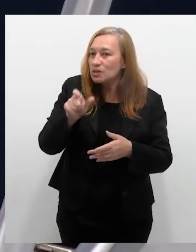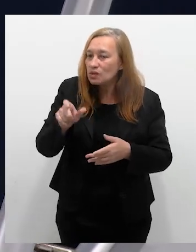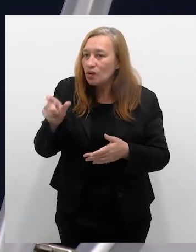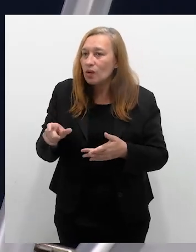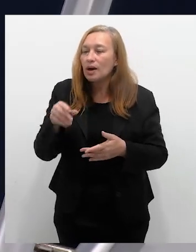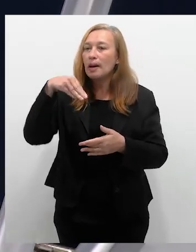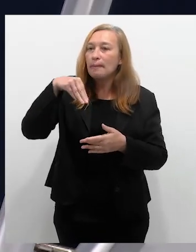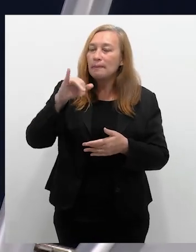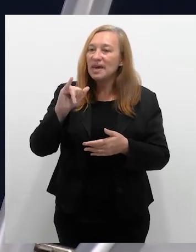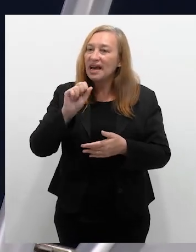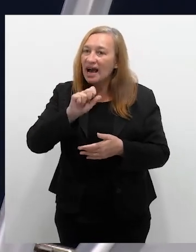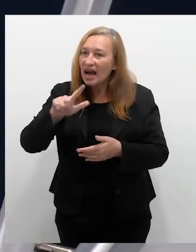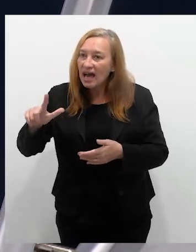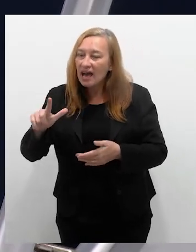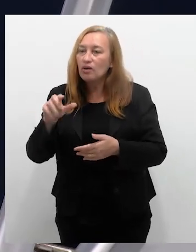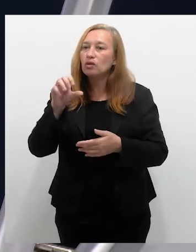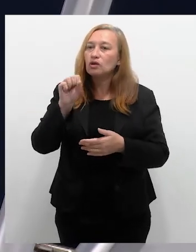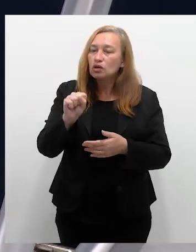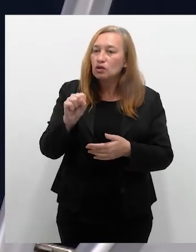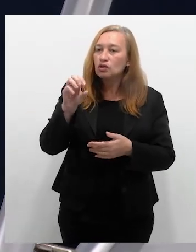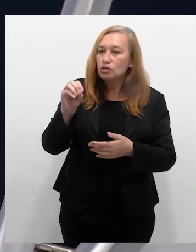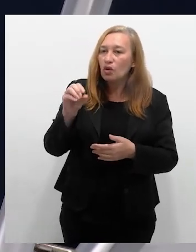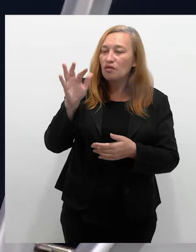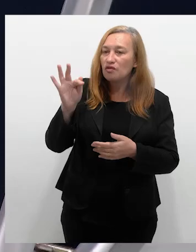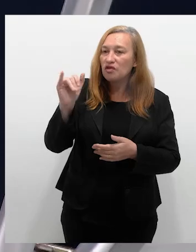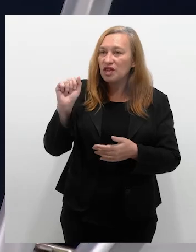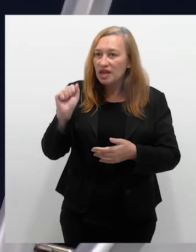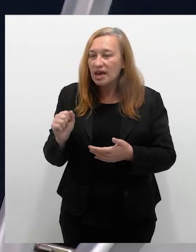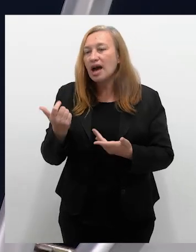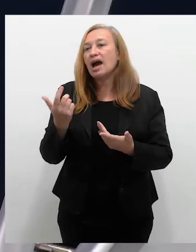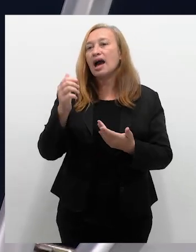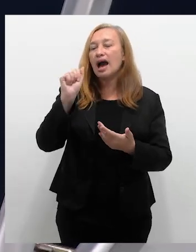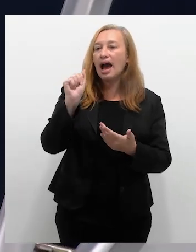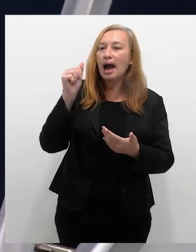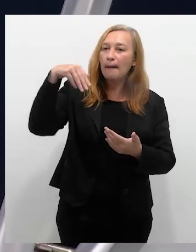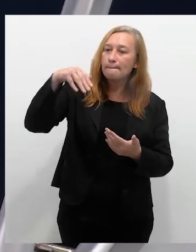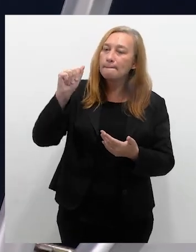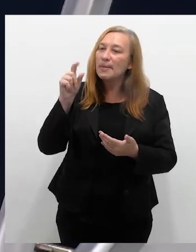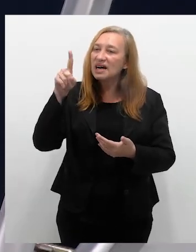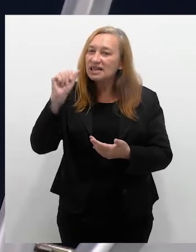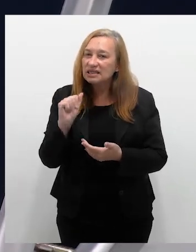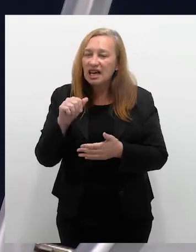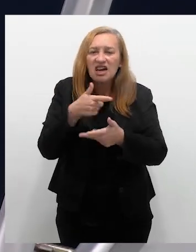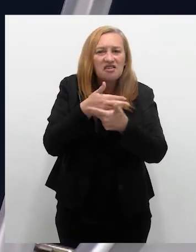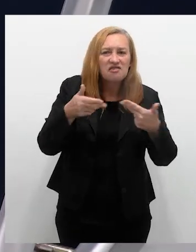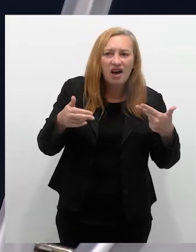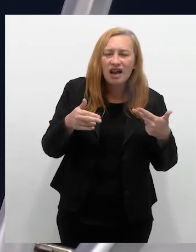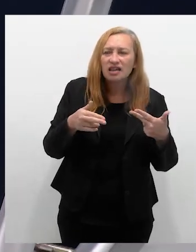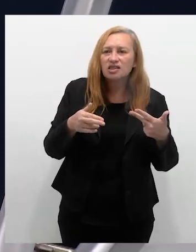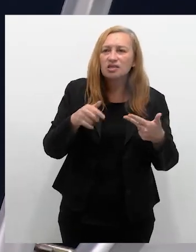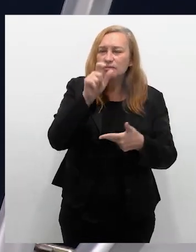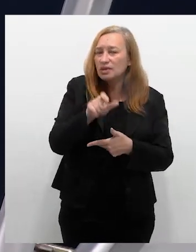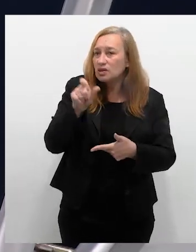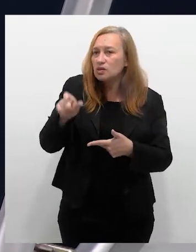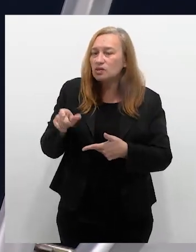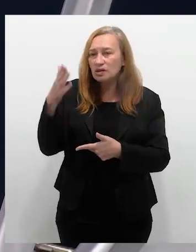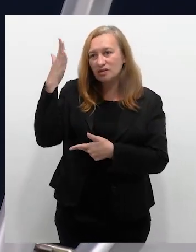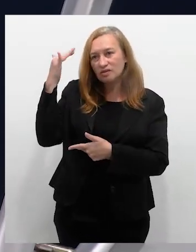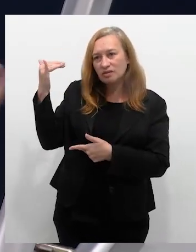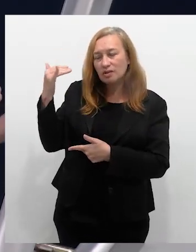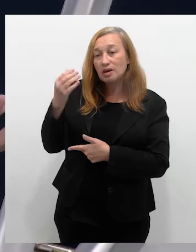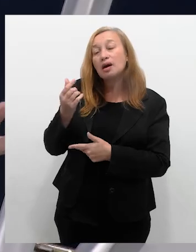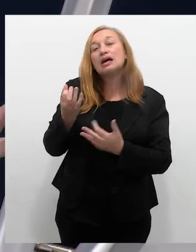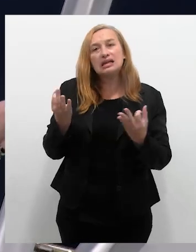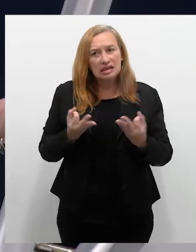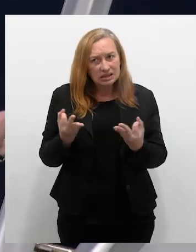Era o Micael Borges, Sofia Abraão, a Amanda Richter, uma galera muito talentosa, mas